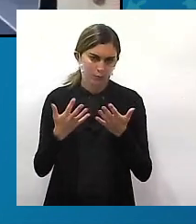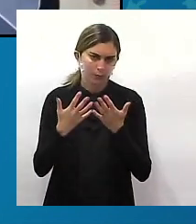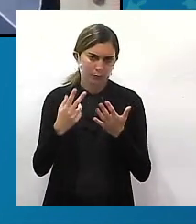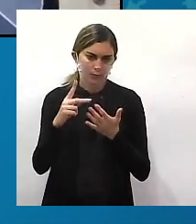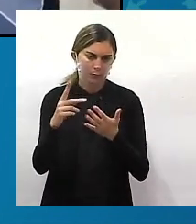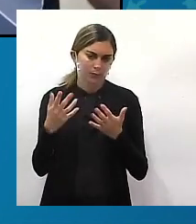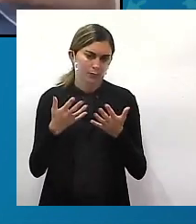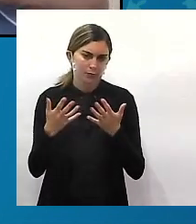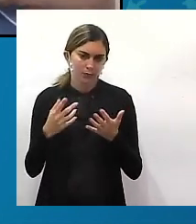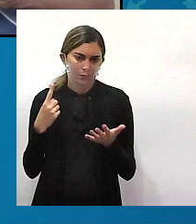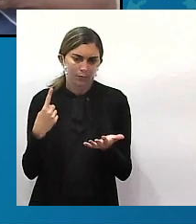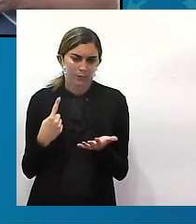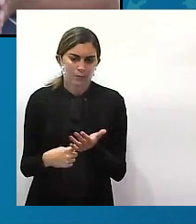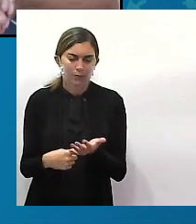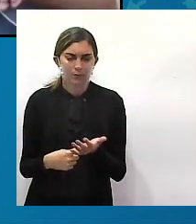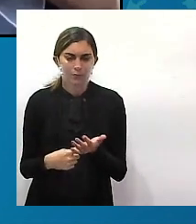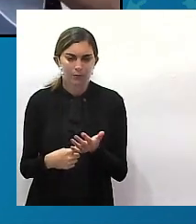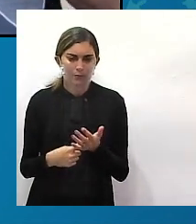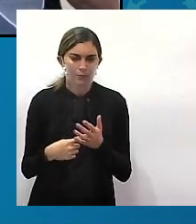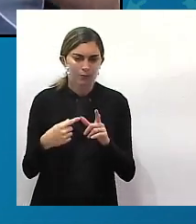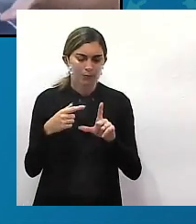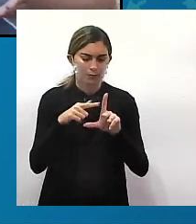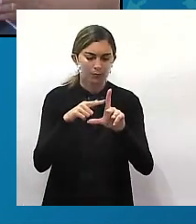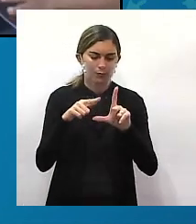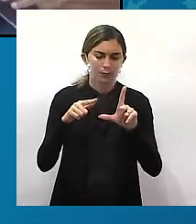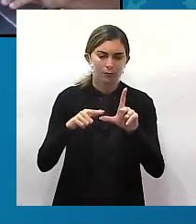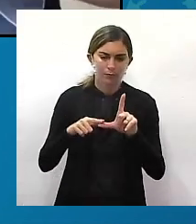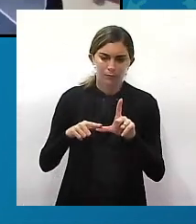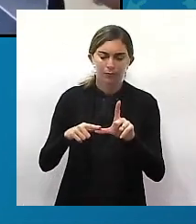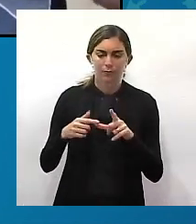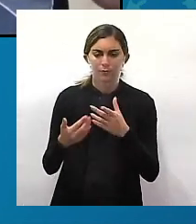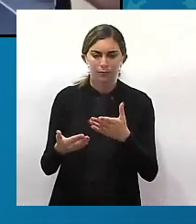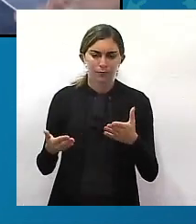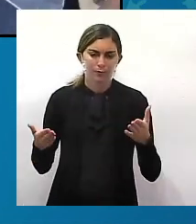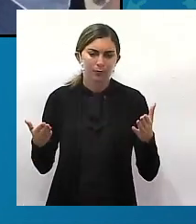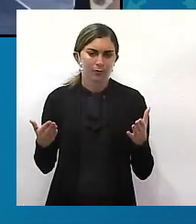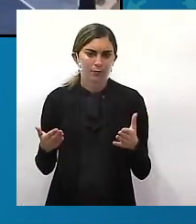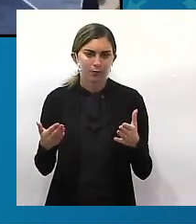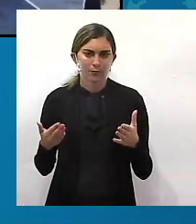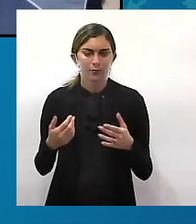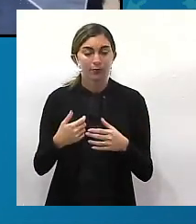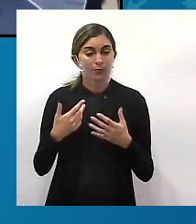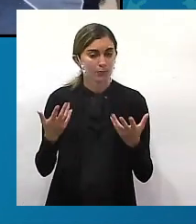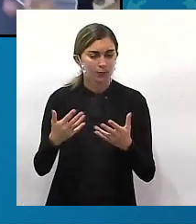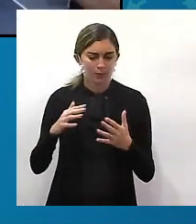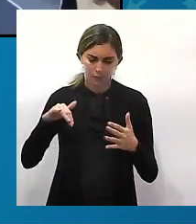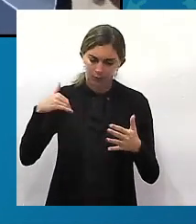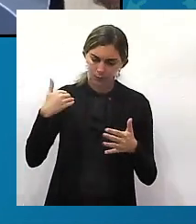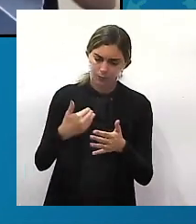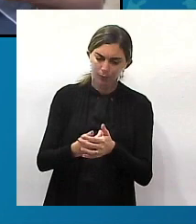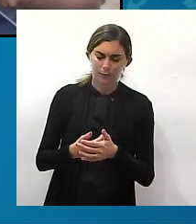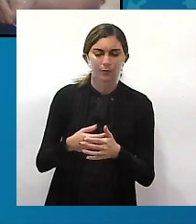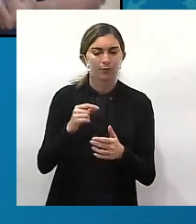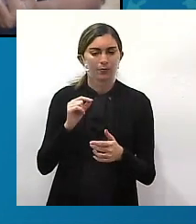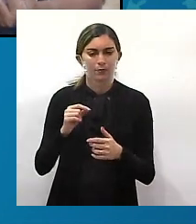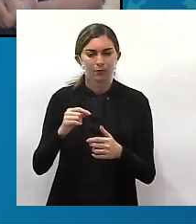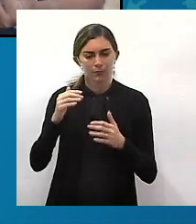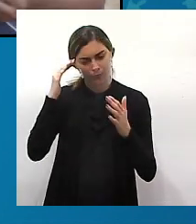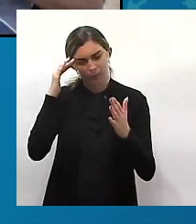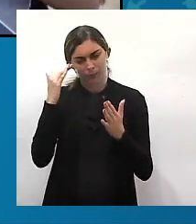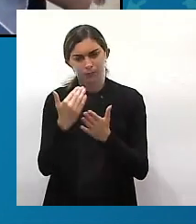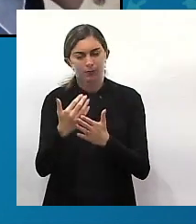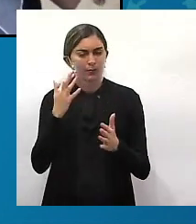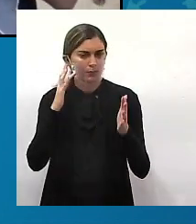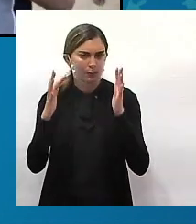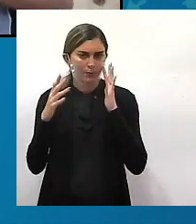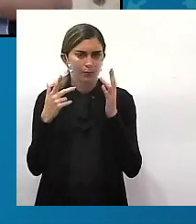que eu marquei o triângulo que eu queria, preenchi com o retângulo e excluí. A próxima questão ela segue o mesmo